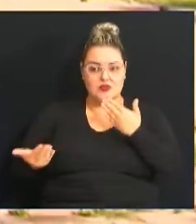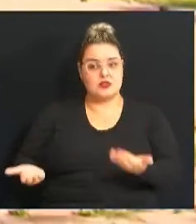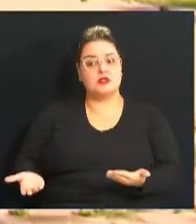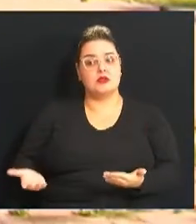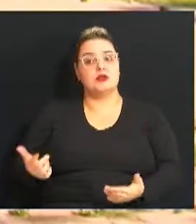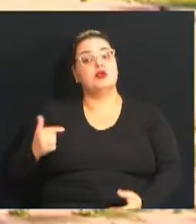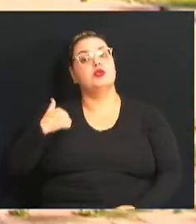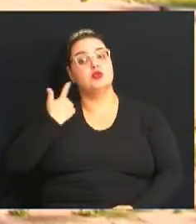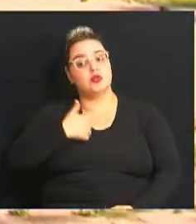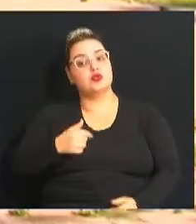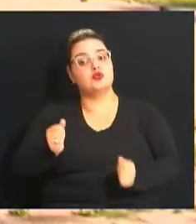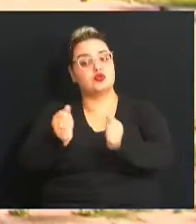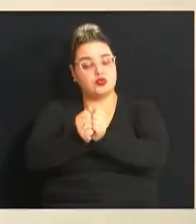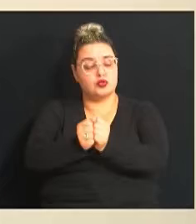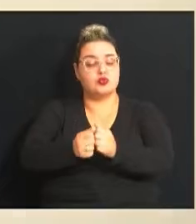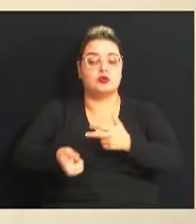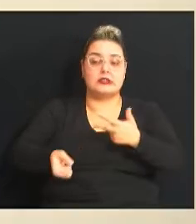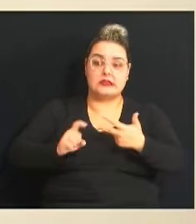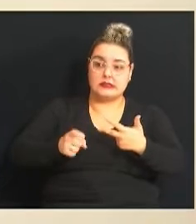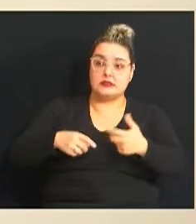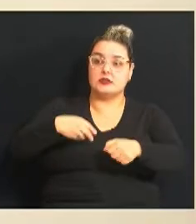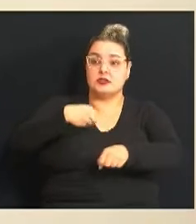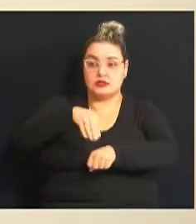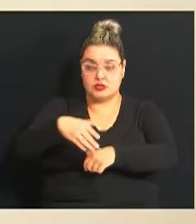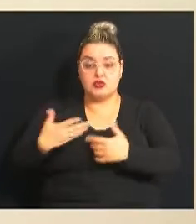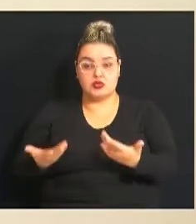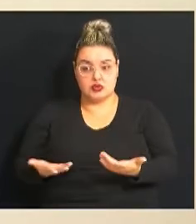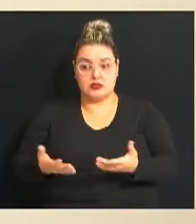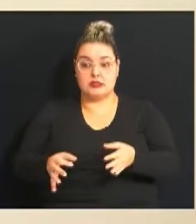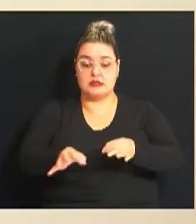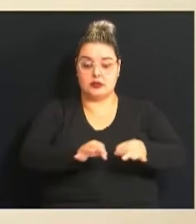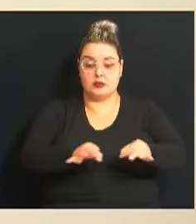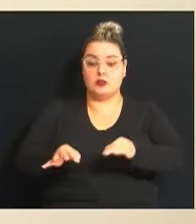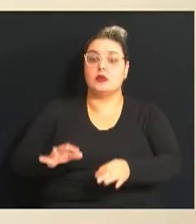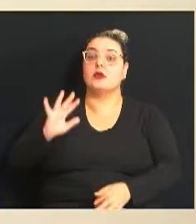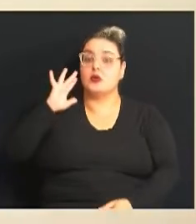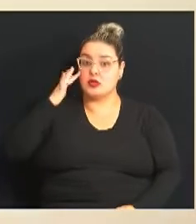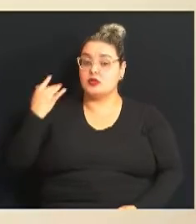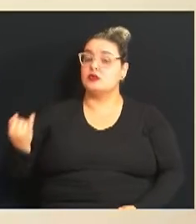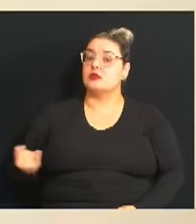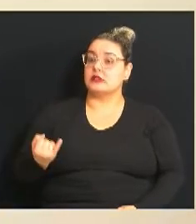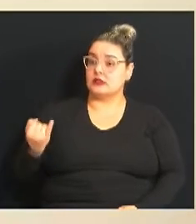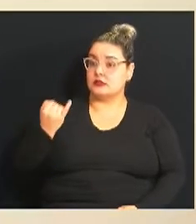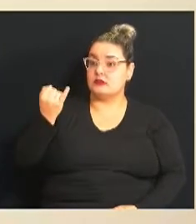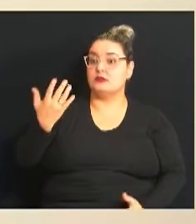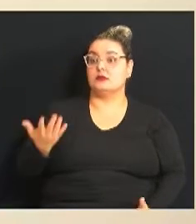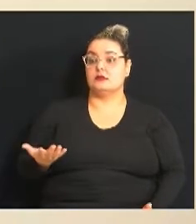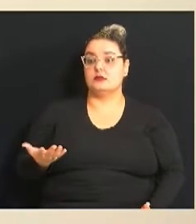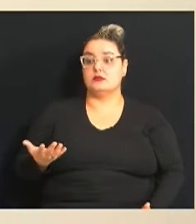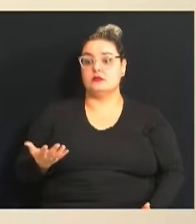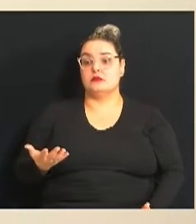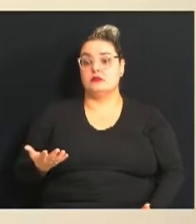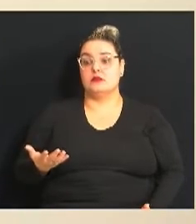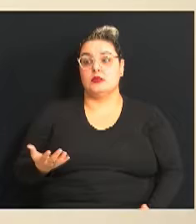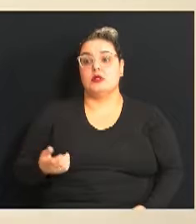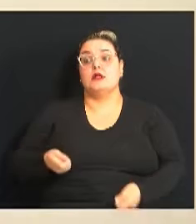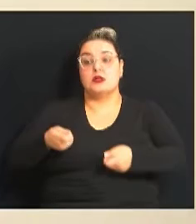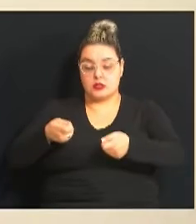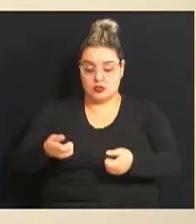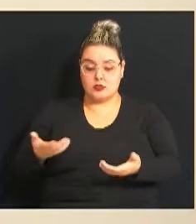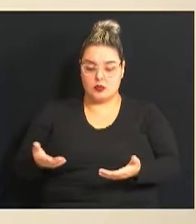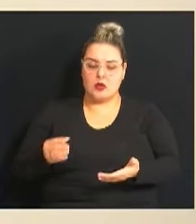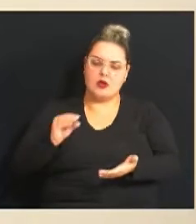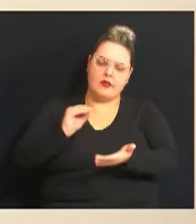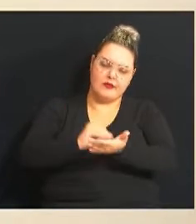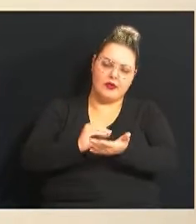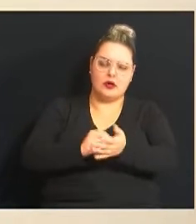junto ao executivo, né, essa indicação aí desse projeto, que eu acho que vai ser muito importante, que realmente já está se concretizando. Faltam alguns